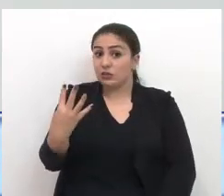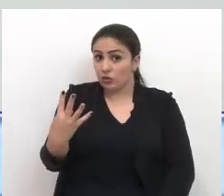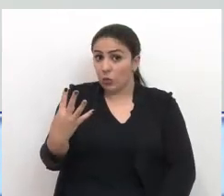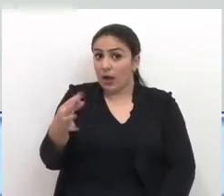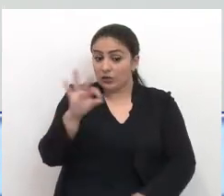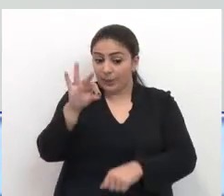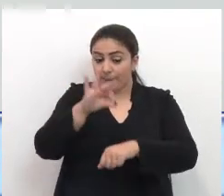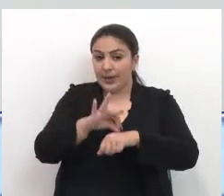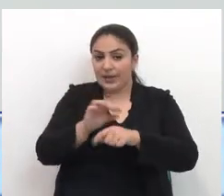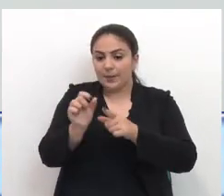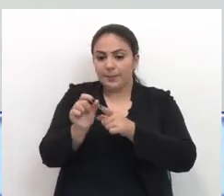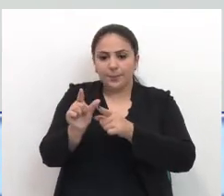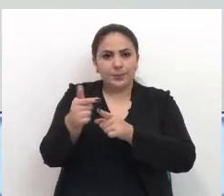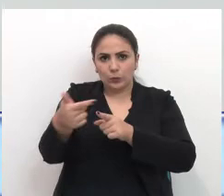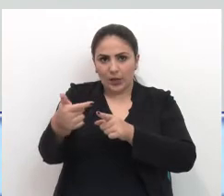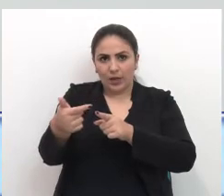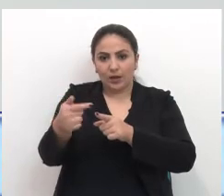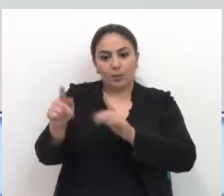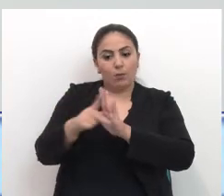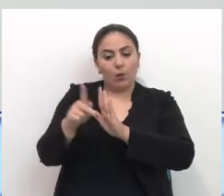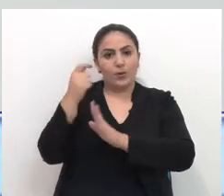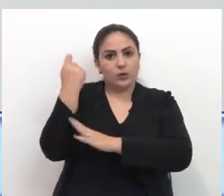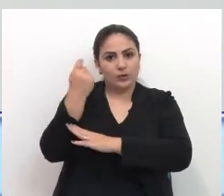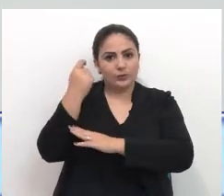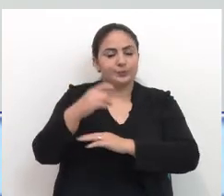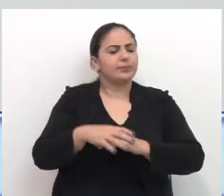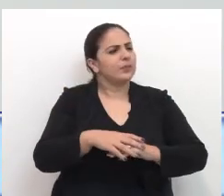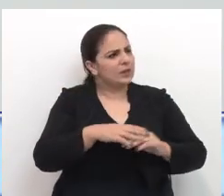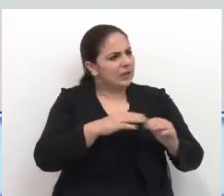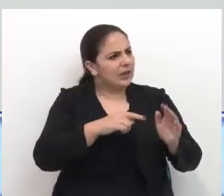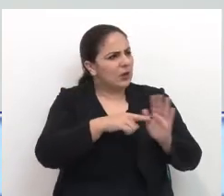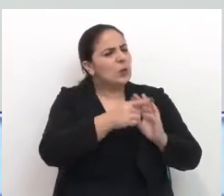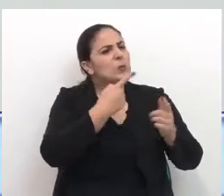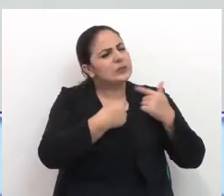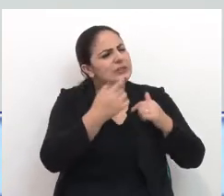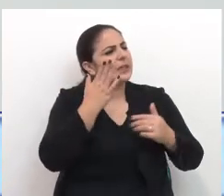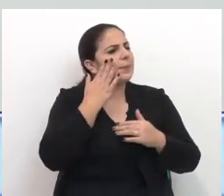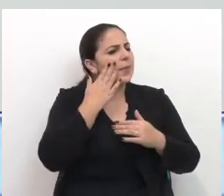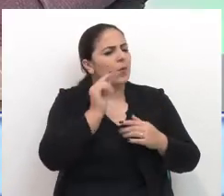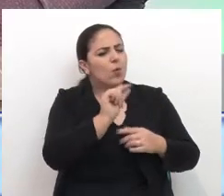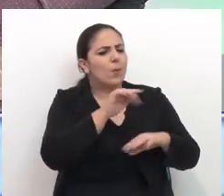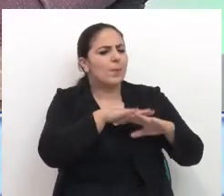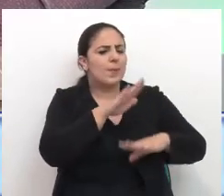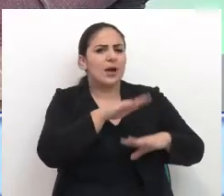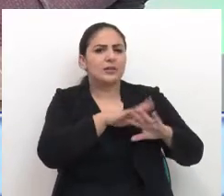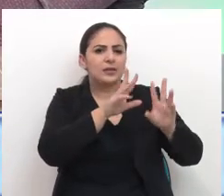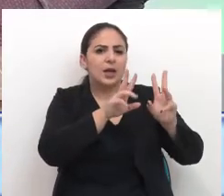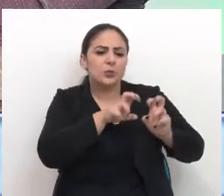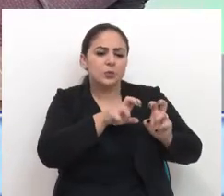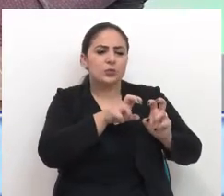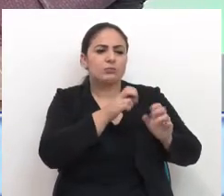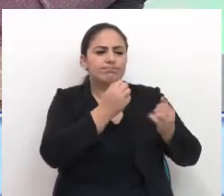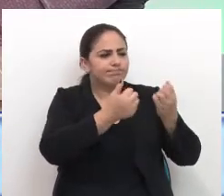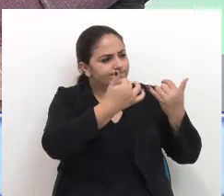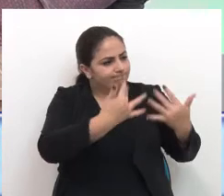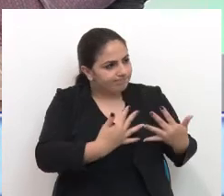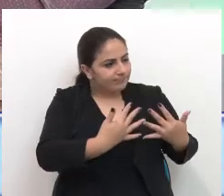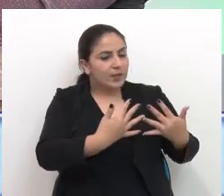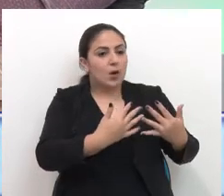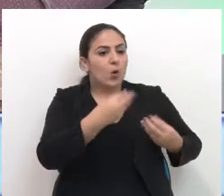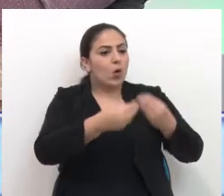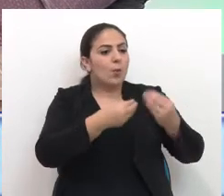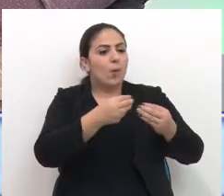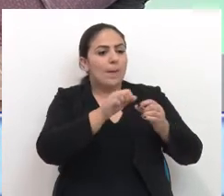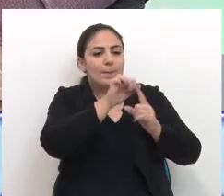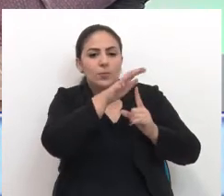sem ferrão são nativas do Rio Grande do Sul. Eu gostaria que a gente conversasse um pouquinho mais, né, explicando assim, essa